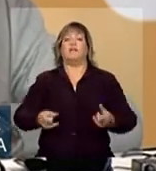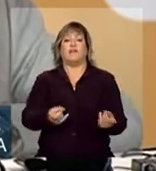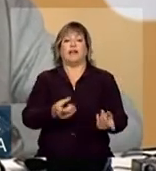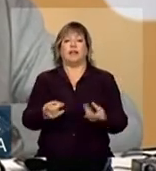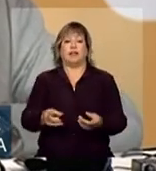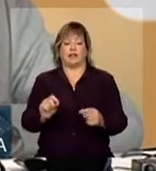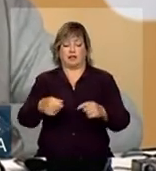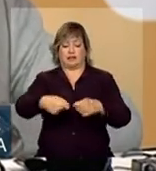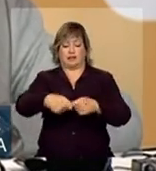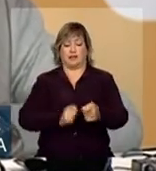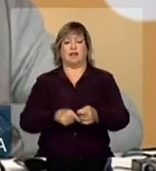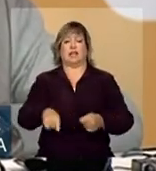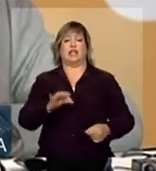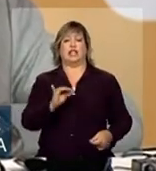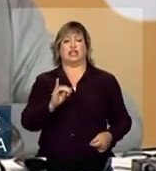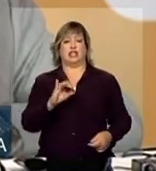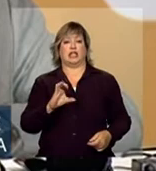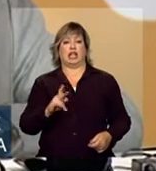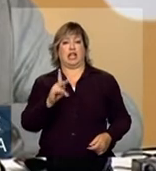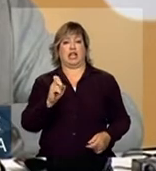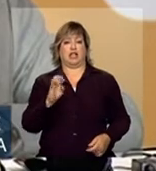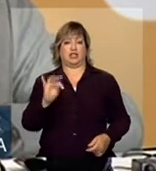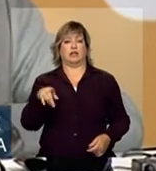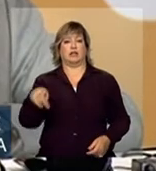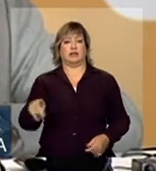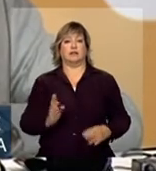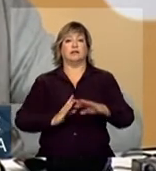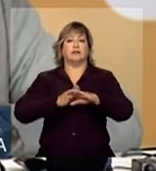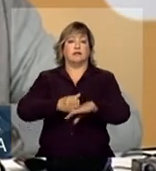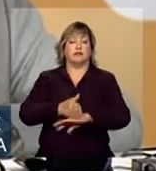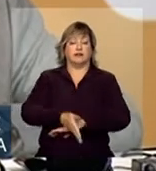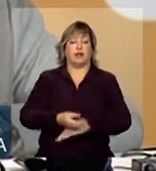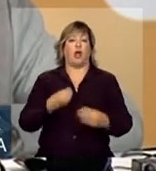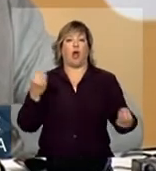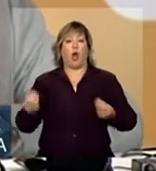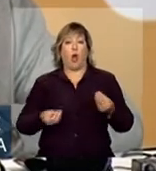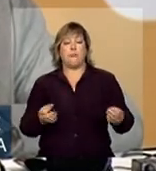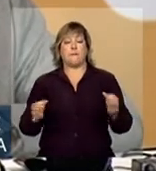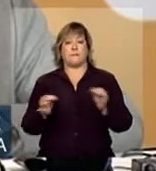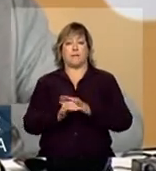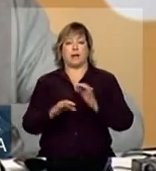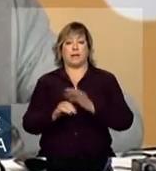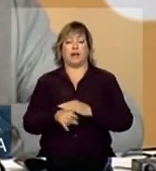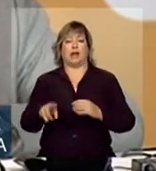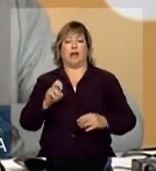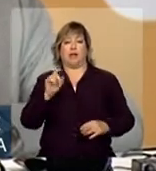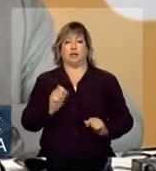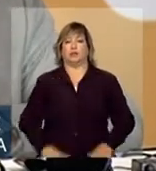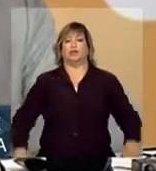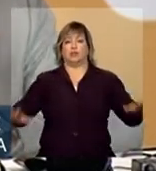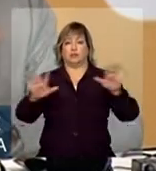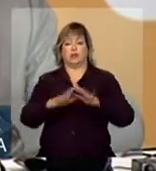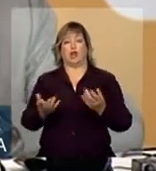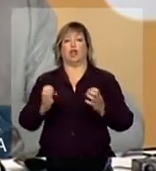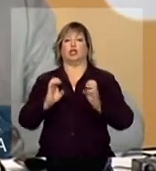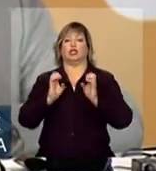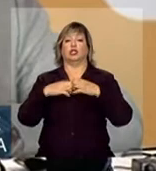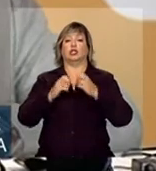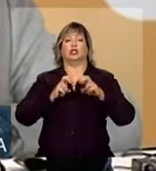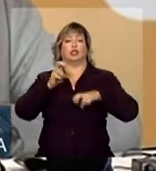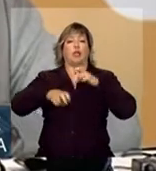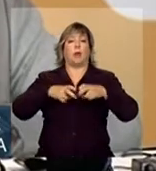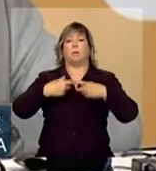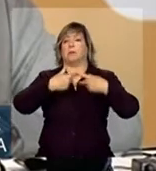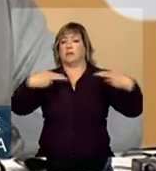essa informação muitas vezes surgiu de última hora, e até preparar a rede para dar a rede extraordinária para aquele shopping, para aquele estacionamento,